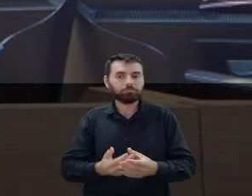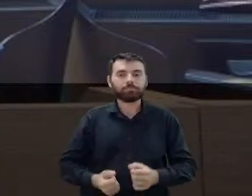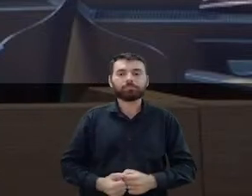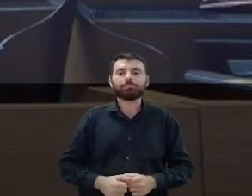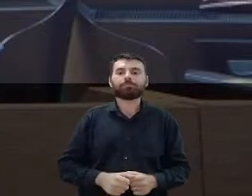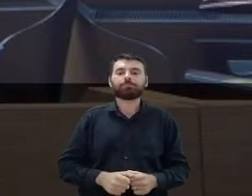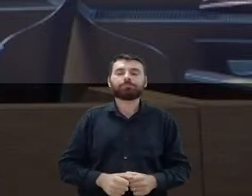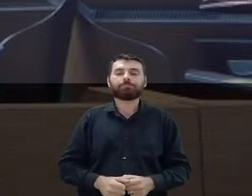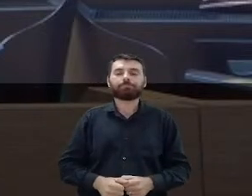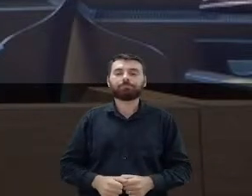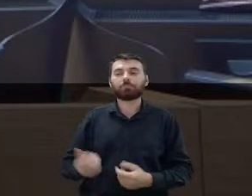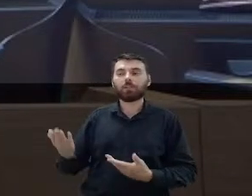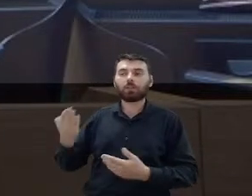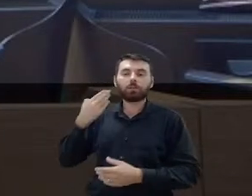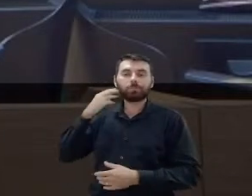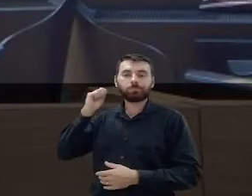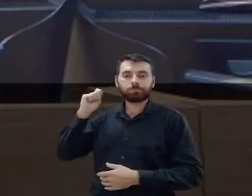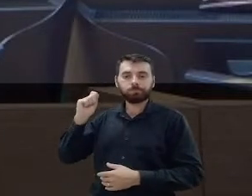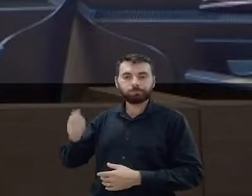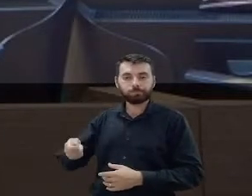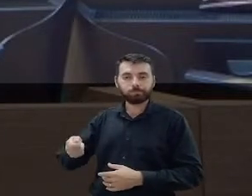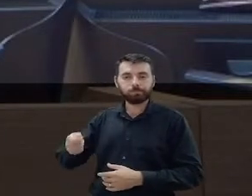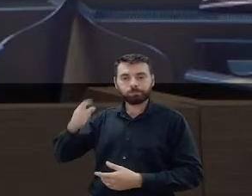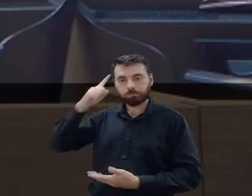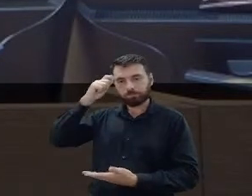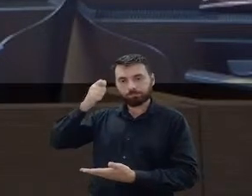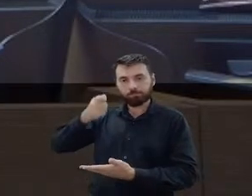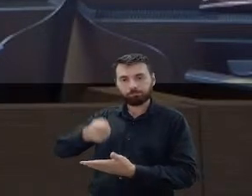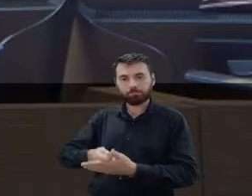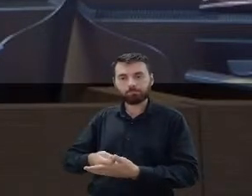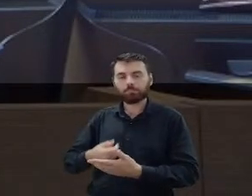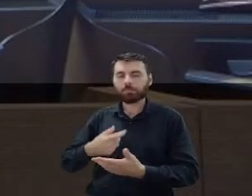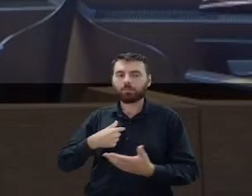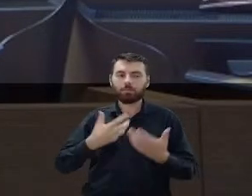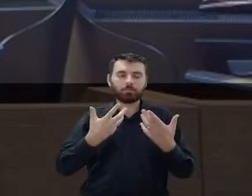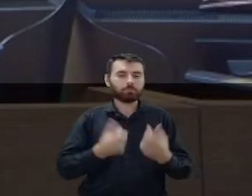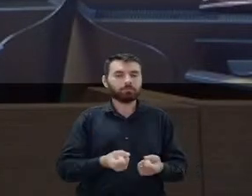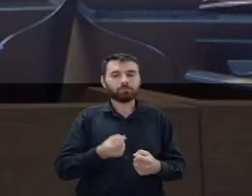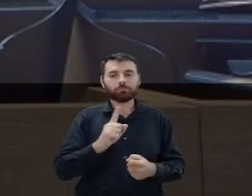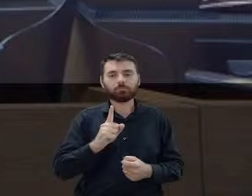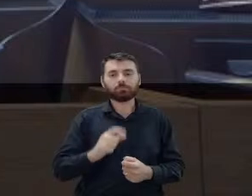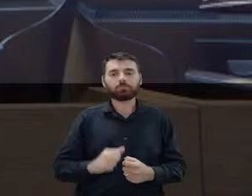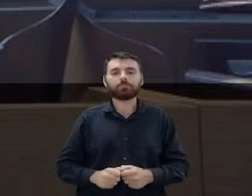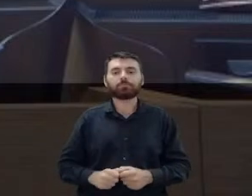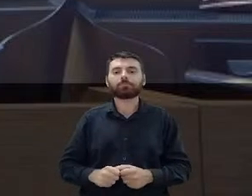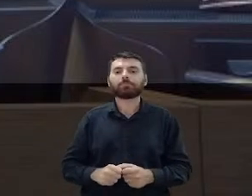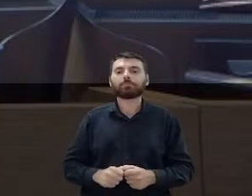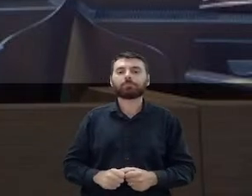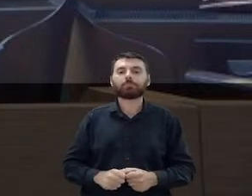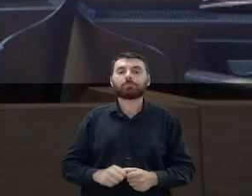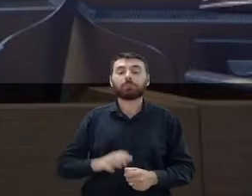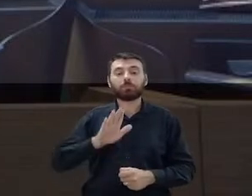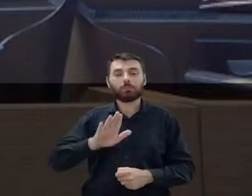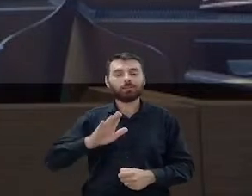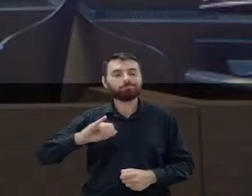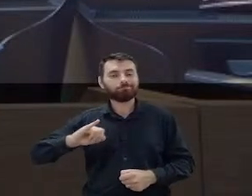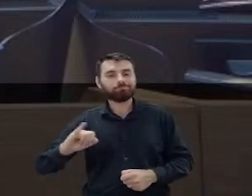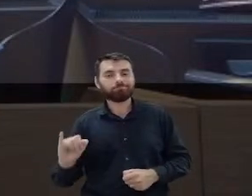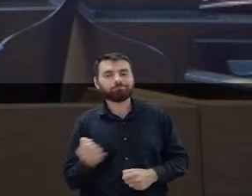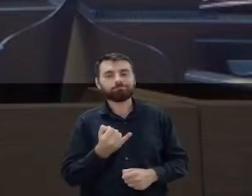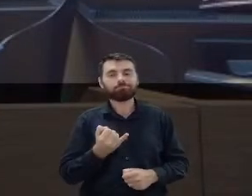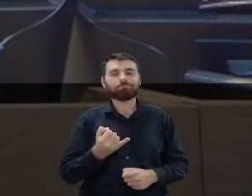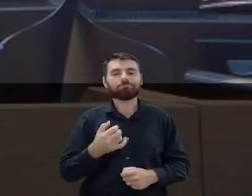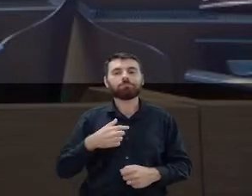Decidiu o juiz, não vislumbra a omissão apontada. Não obstante, aproveito o ensejo para